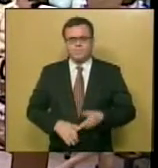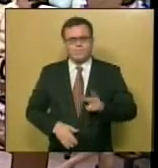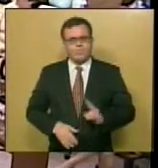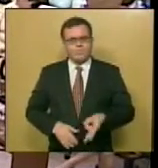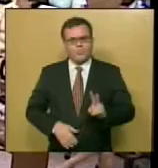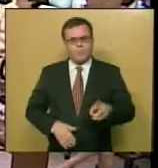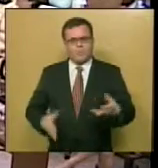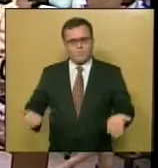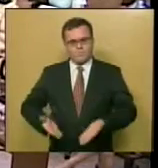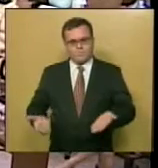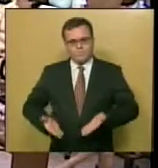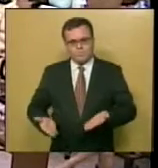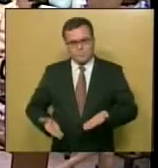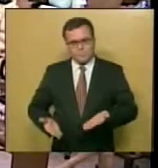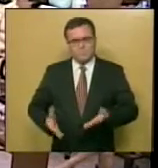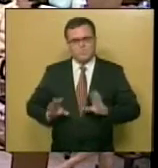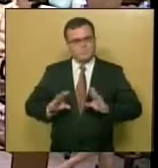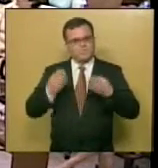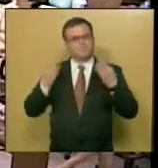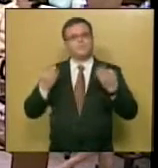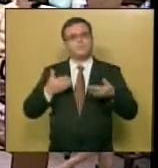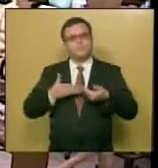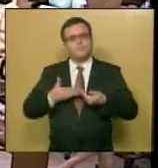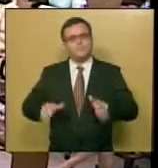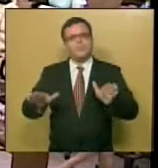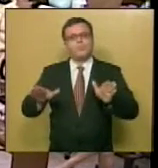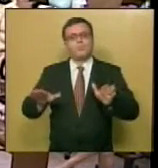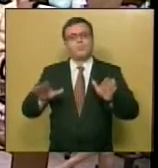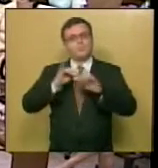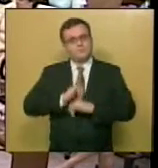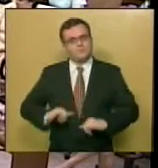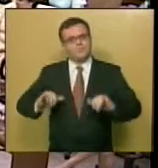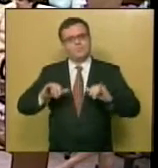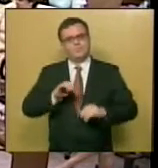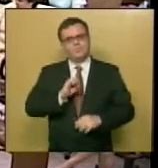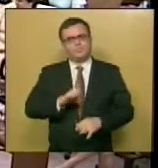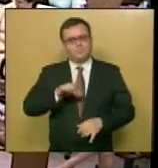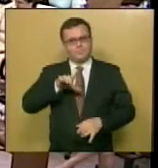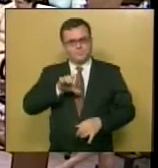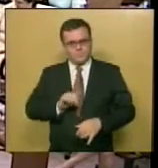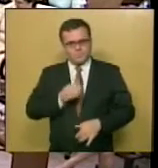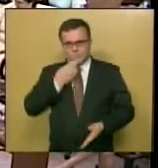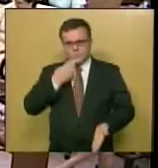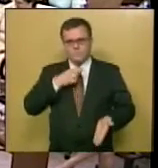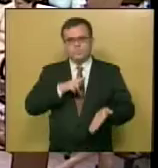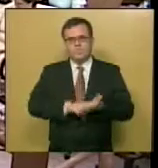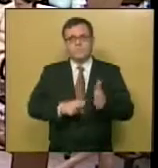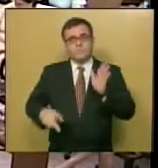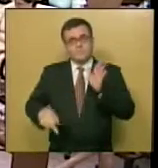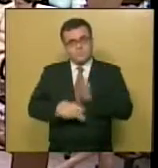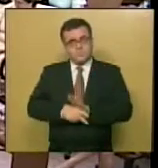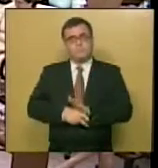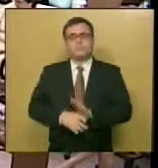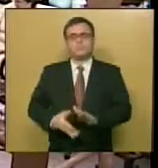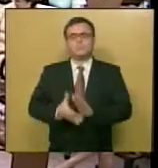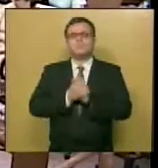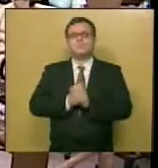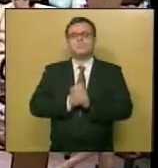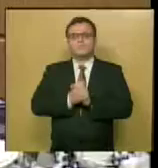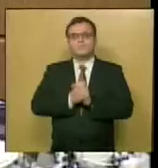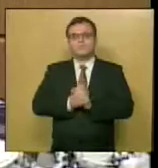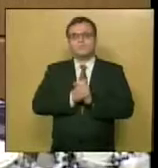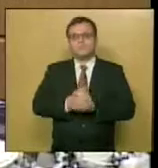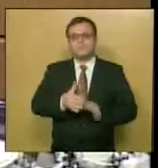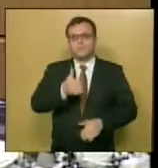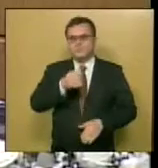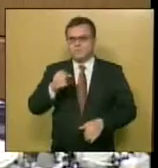este momento solene, vamos dar início ao ato de lançamento do selo postal personalizado em homenagem ao